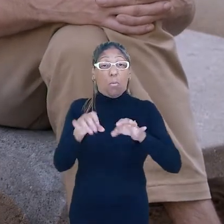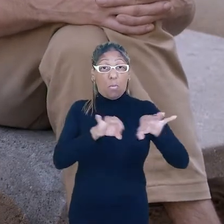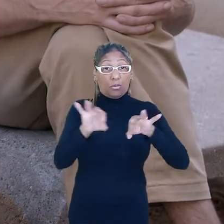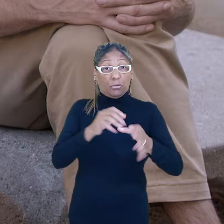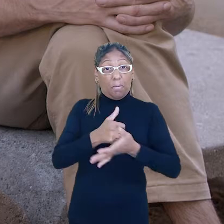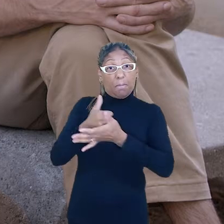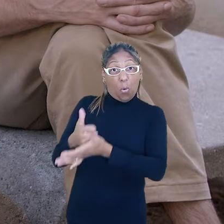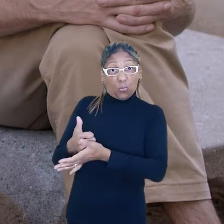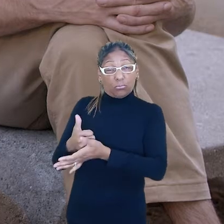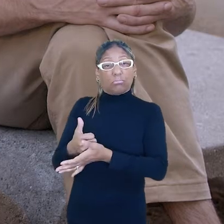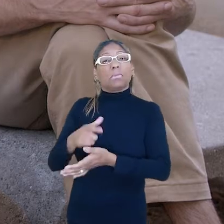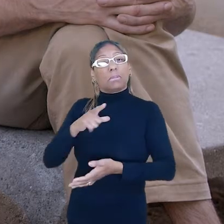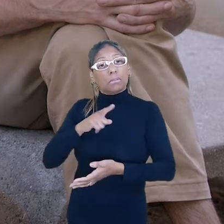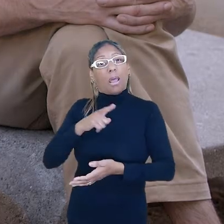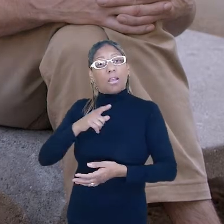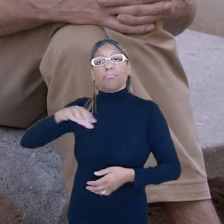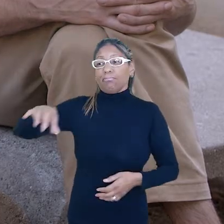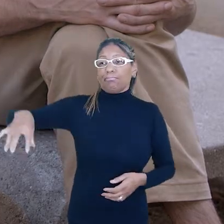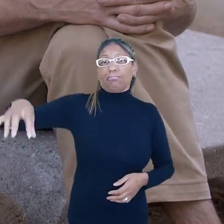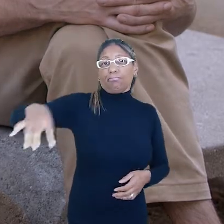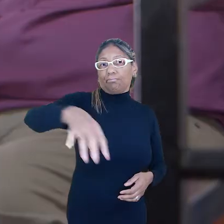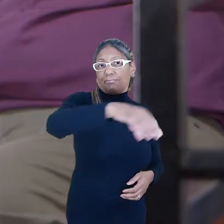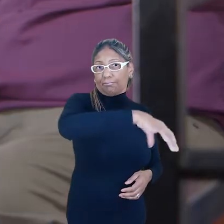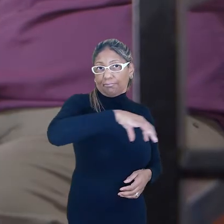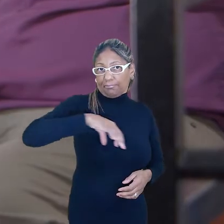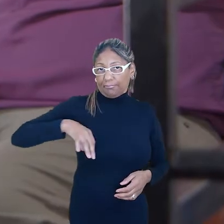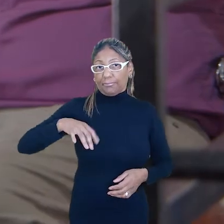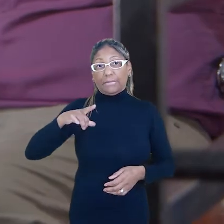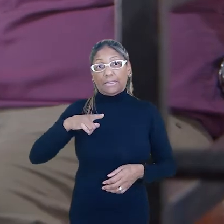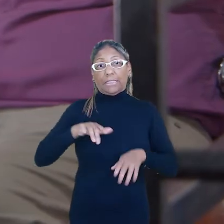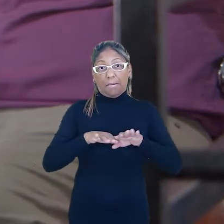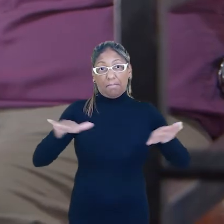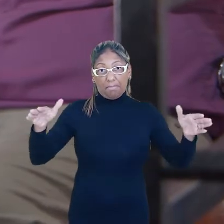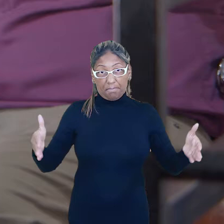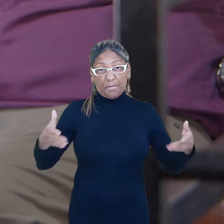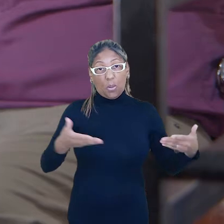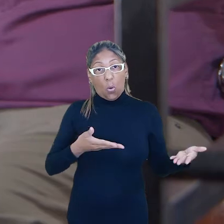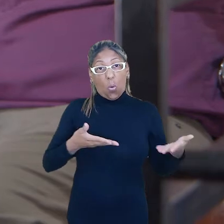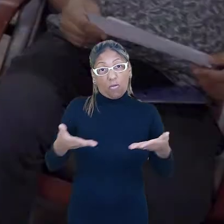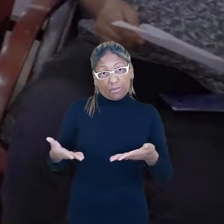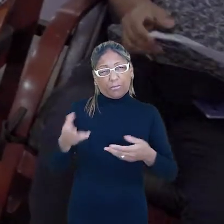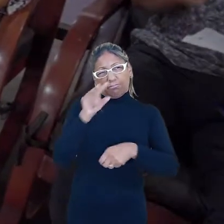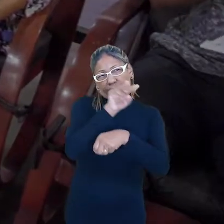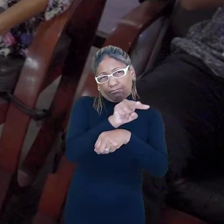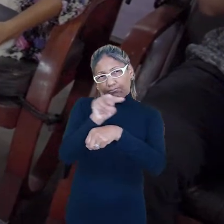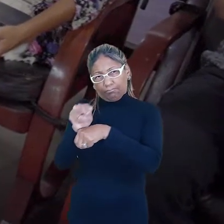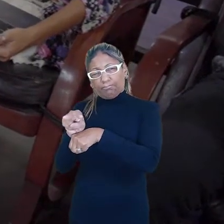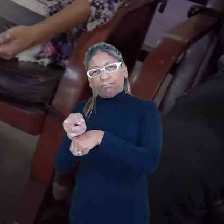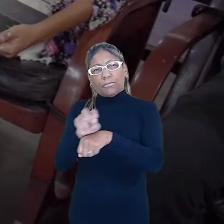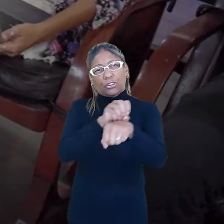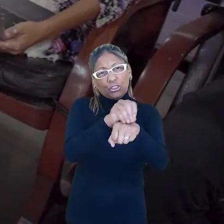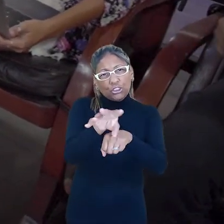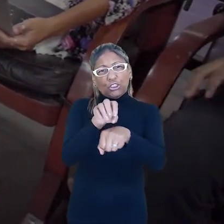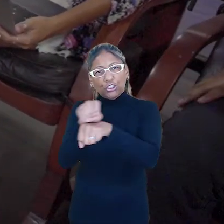Lado a Lado de Porto Feliz, a gente vai ter uma rodada de apresentações. A gente vai ter uma banca convidada para dar feedback para esses grupos